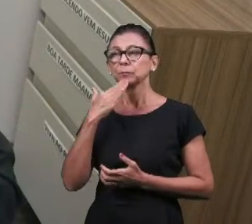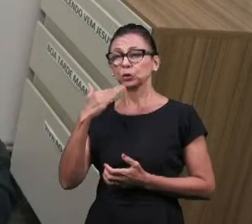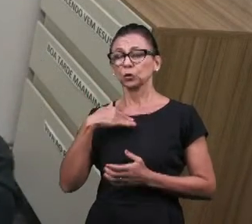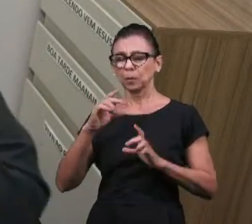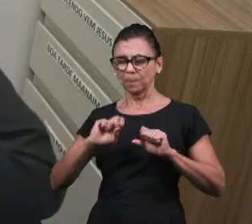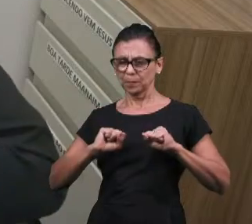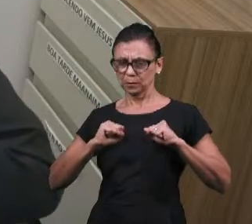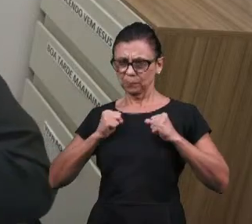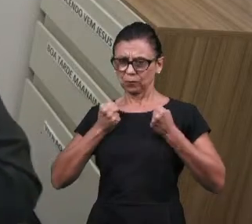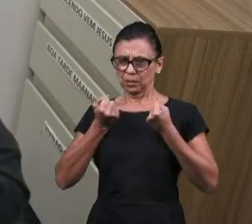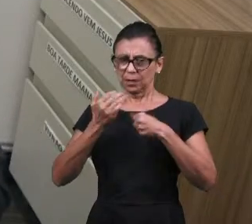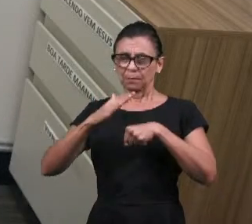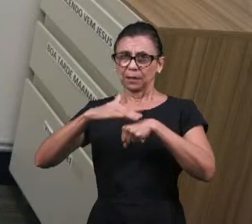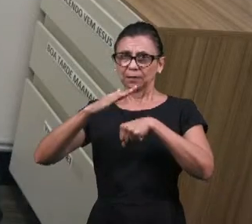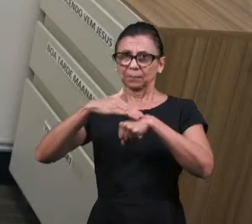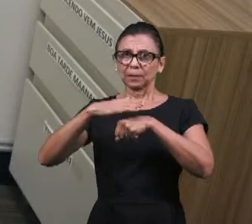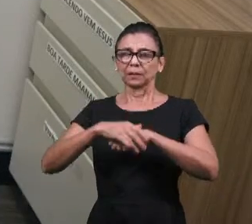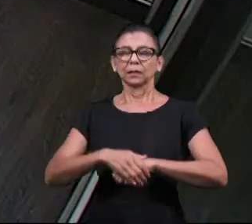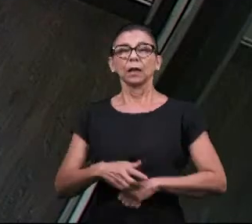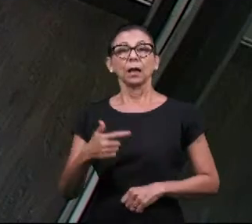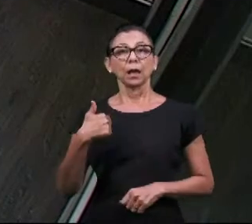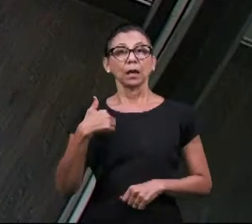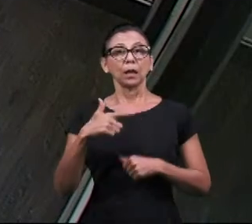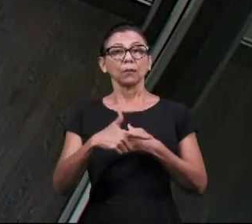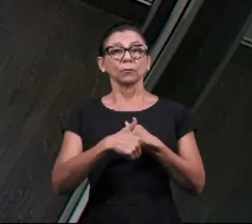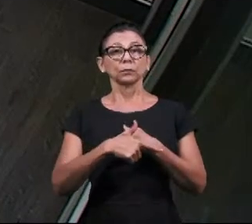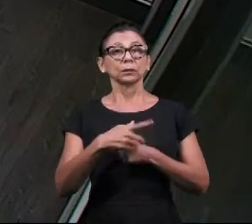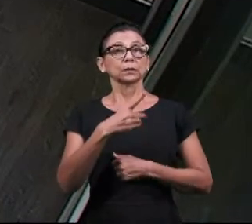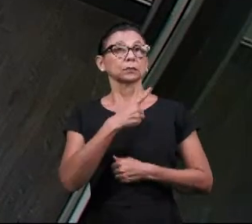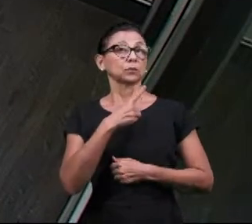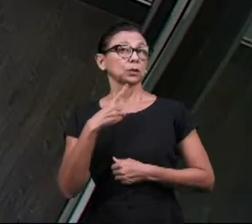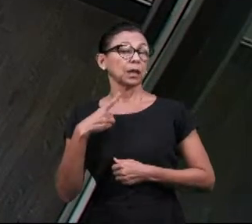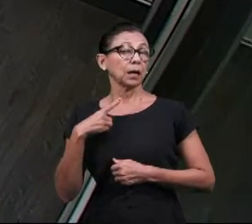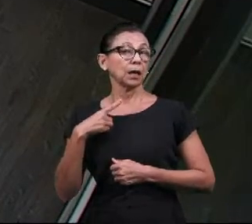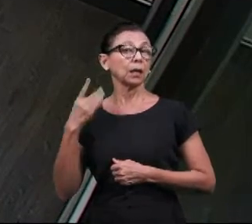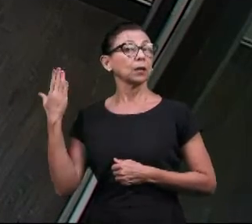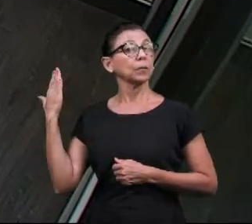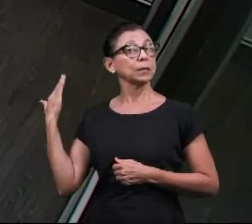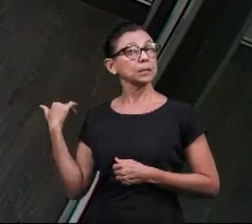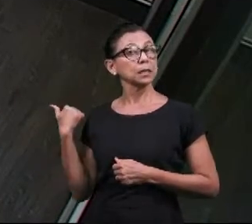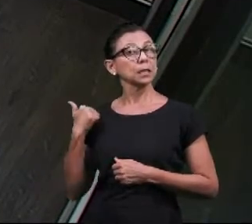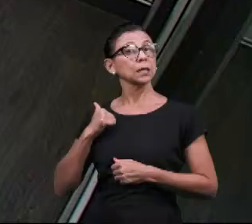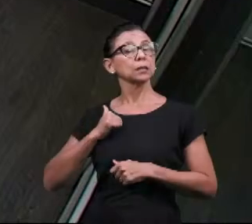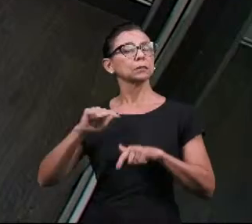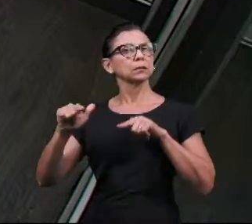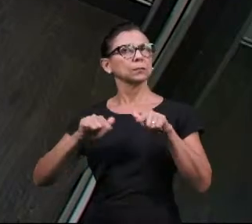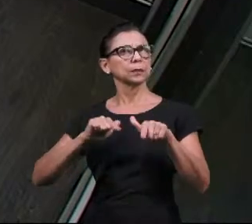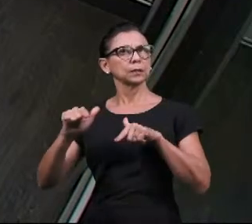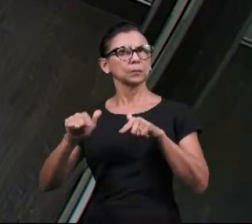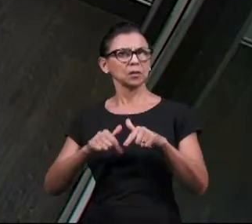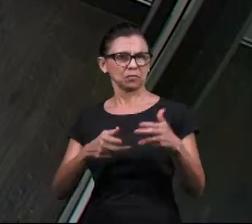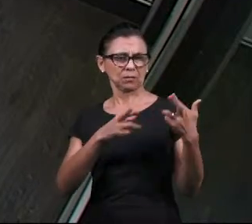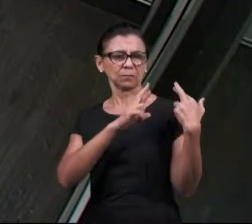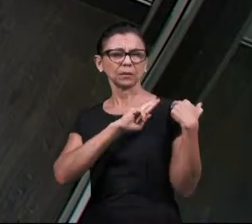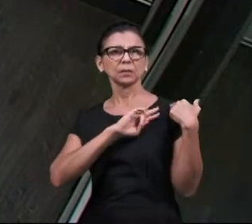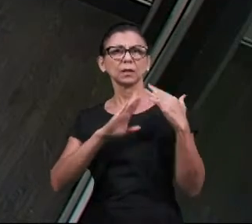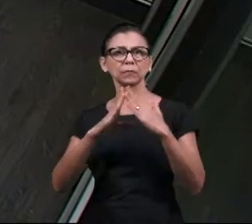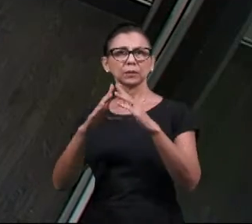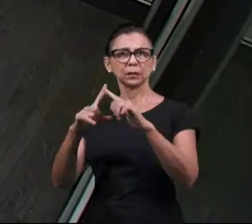unção? Não, eu fui diácono. Eu fui diácono e na época o diácono eu trabalhei muito porque eu fiquei à frente de igreja como